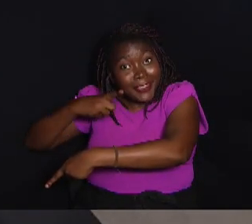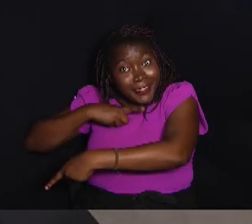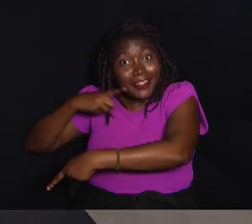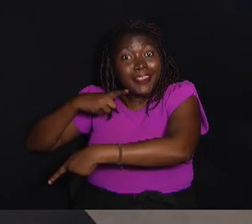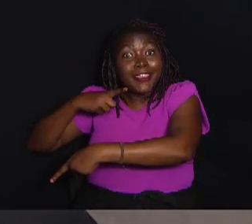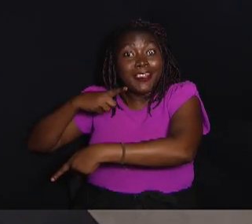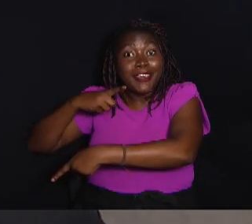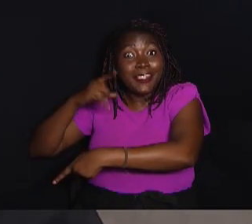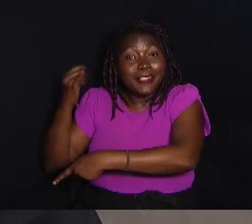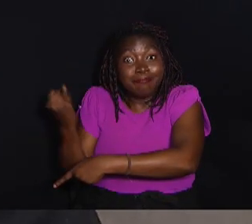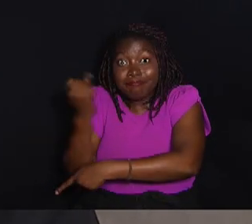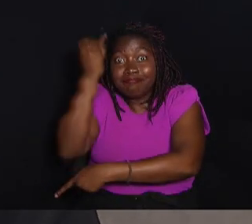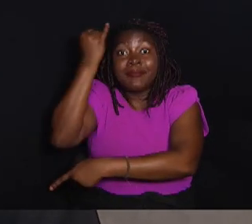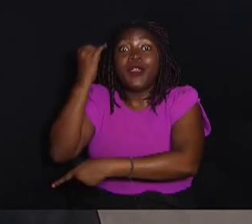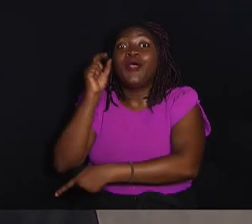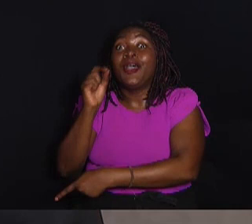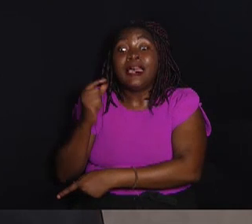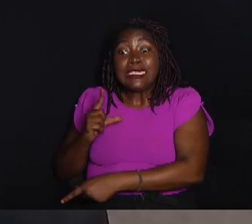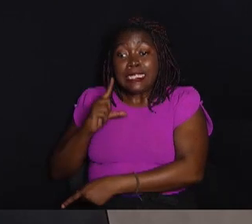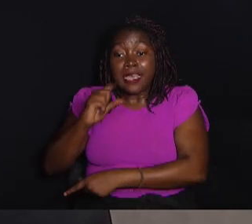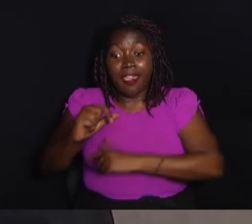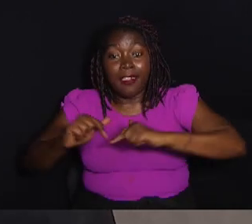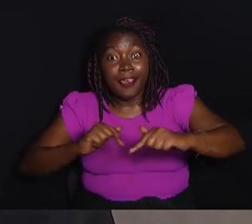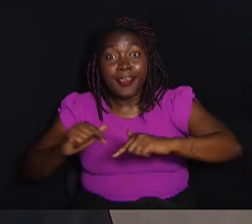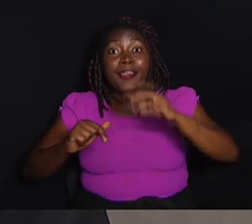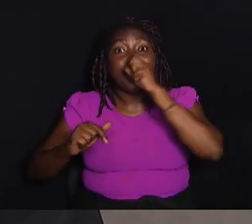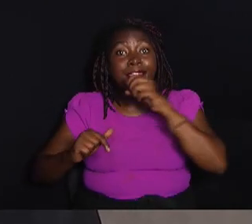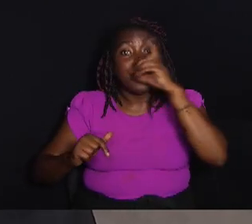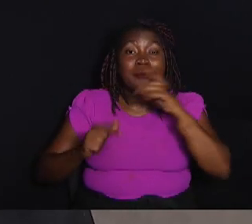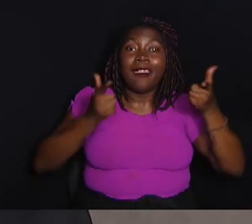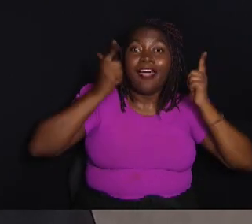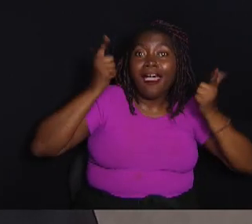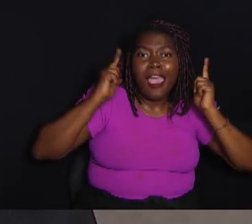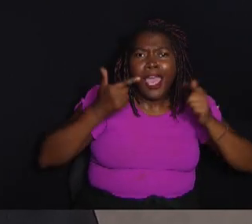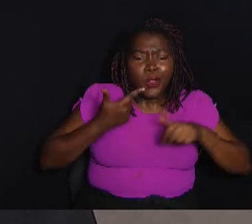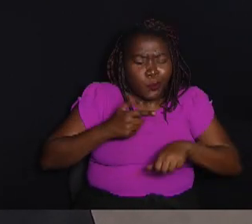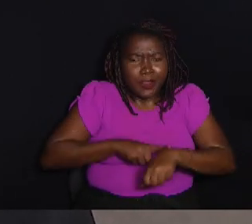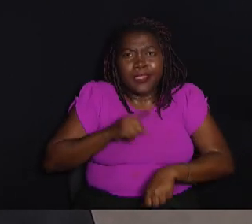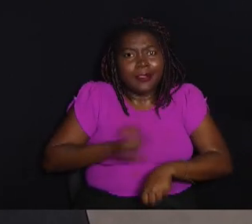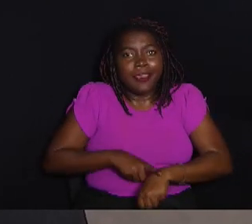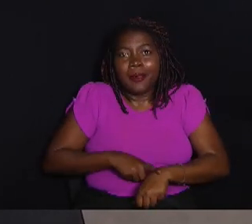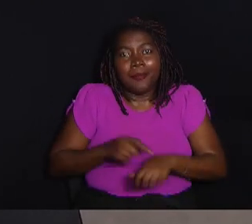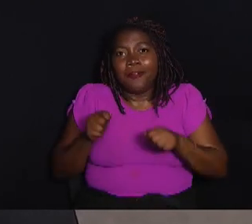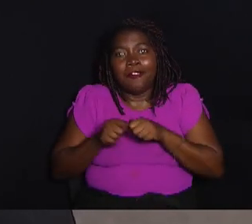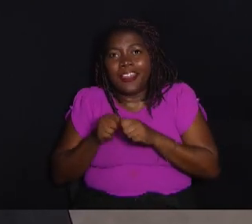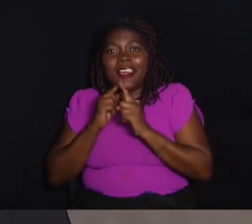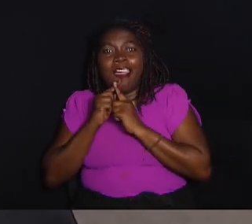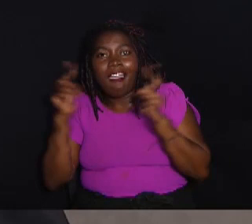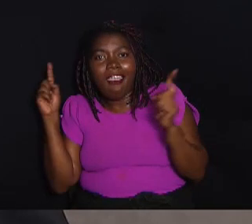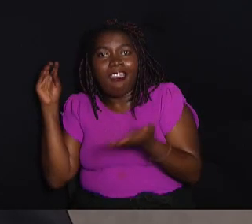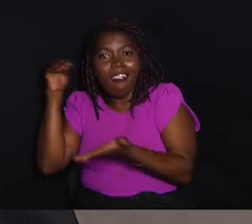sair ir pro trabalho Ah chega o fim de semana vai pro lazer não dá tempo muitas vezes de fazer a reclamação registrar